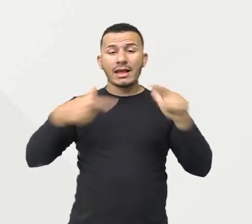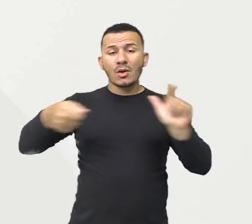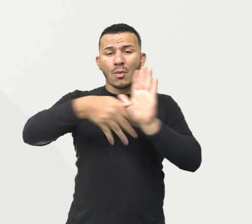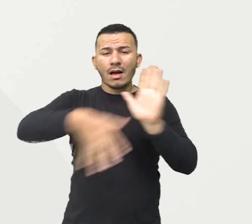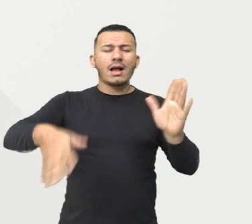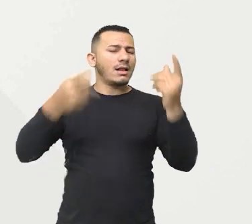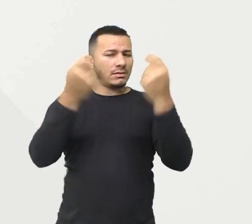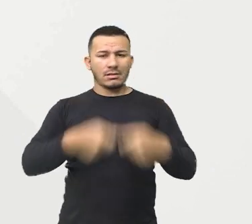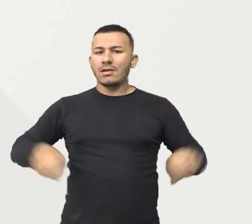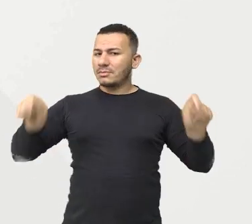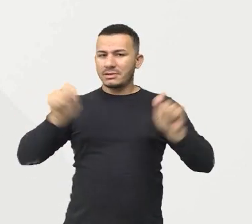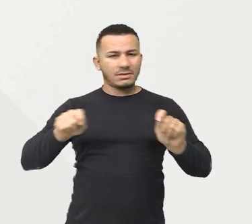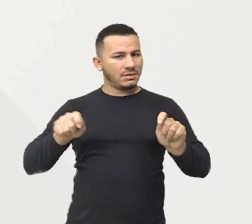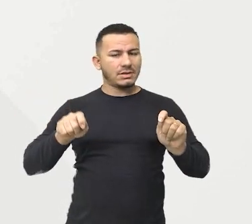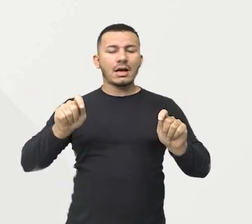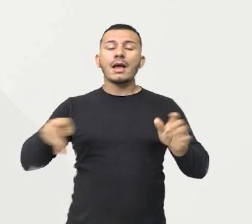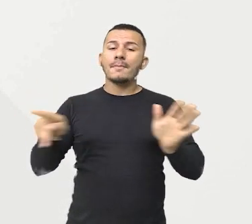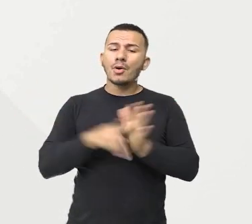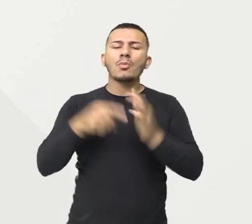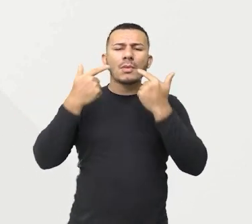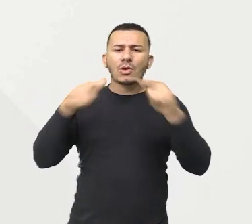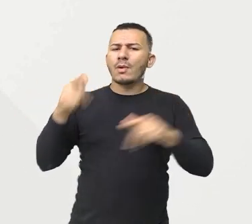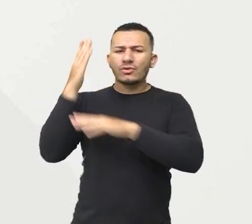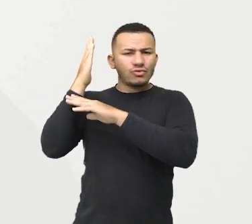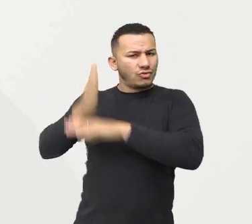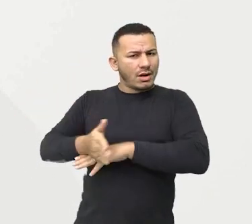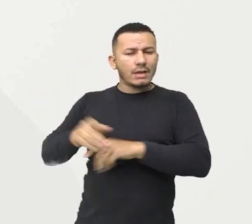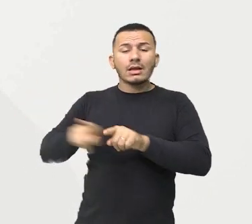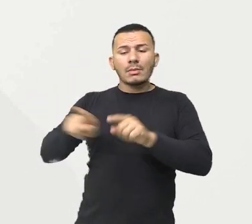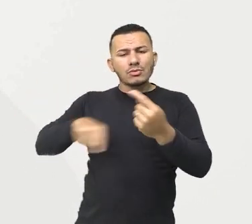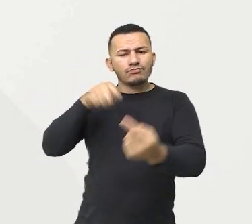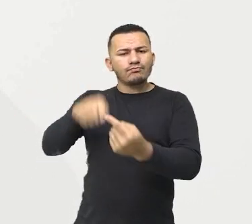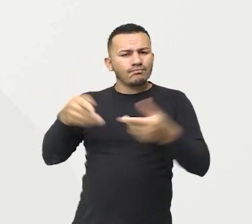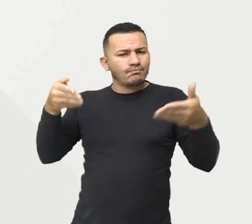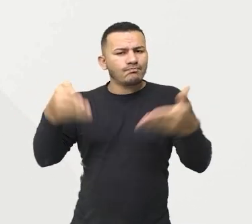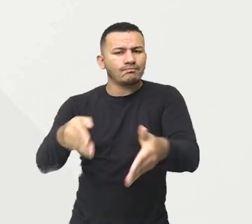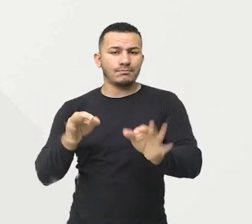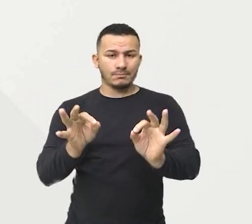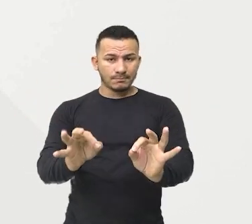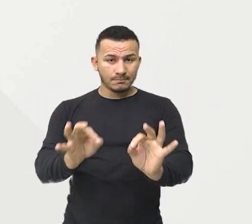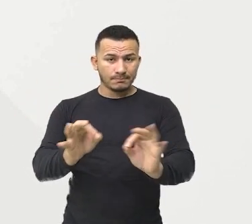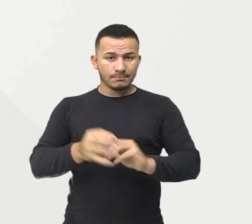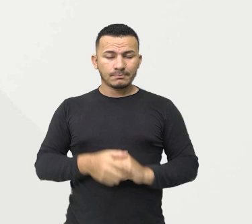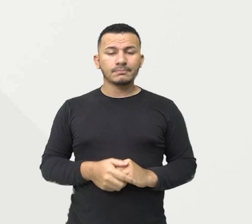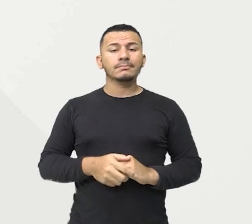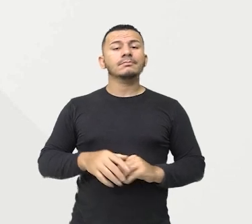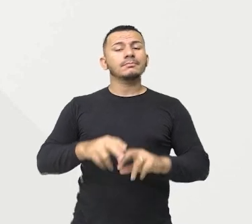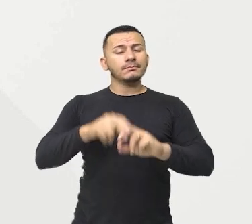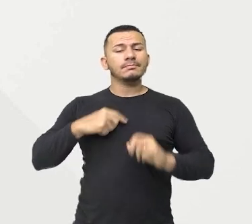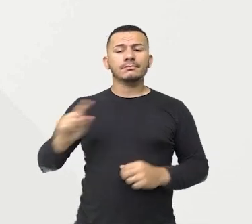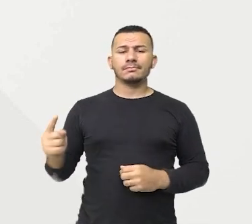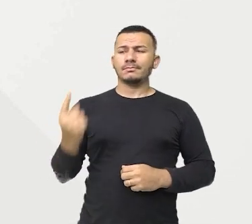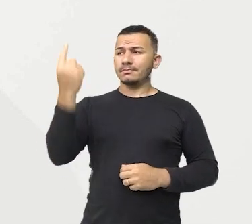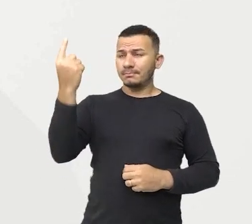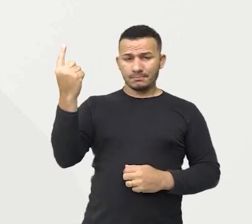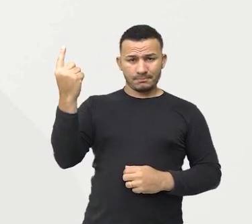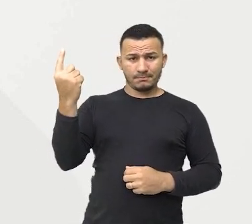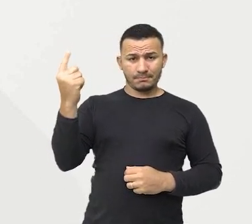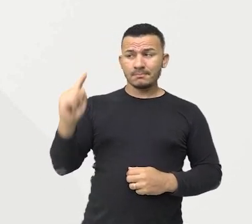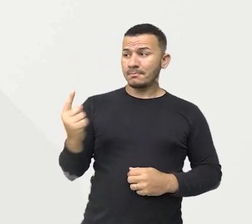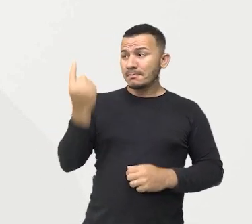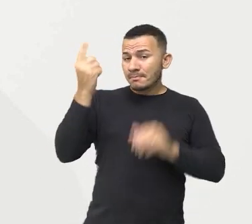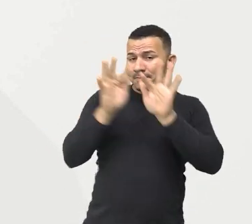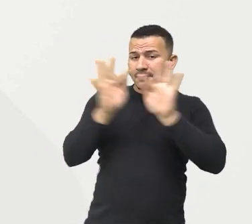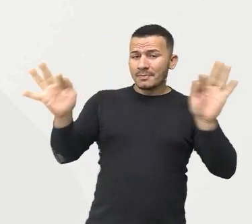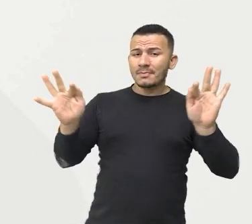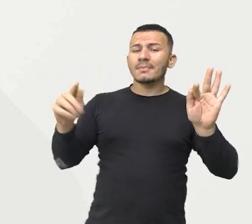gente quer a linguagem mais direta e objetiva. E, normalmente, é a primeira frase do parágrafo.